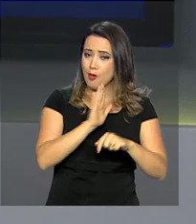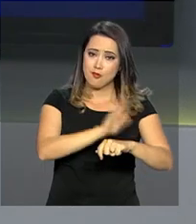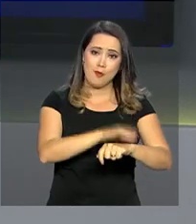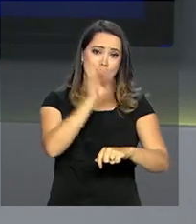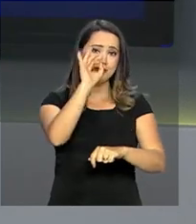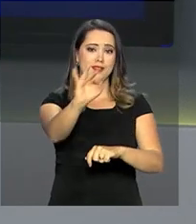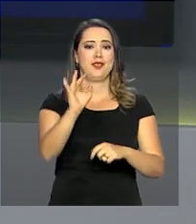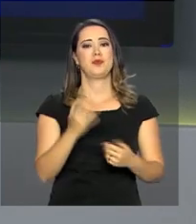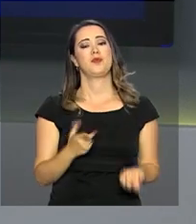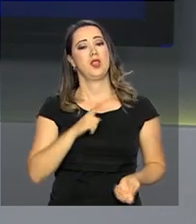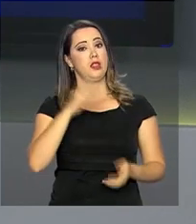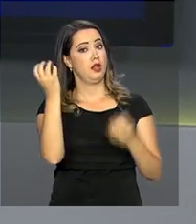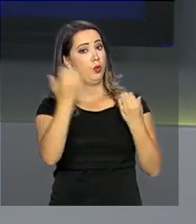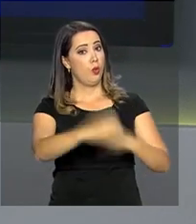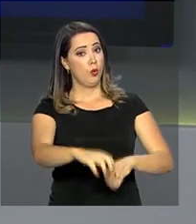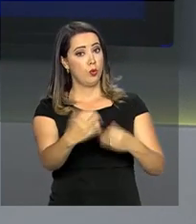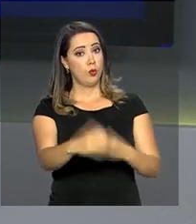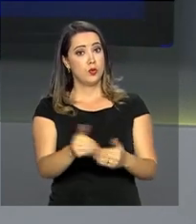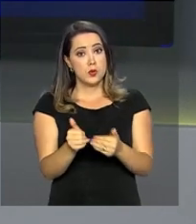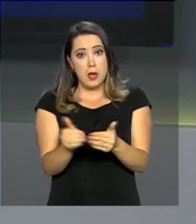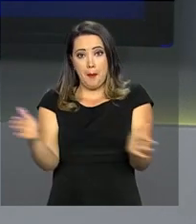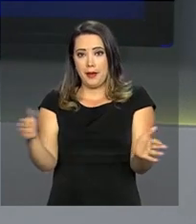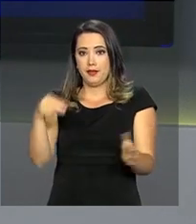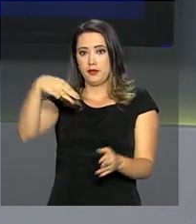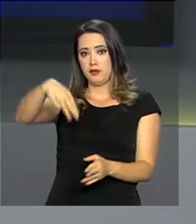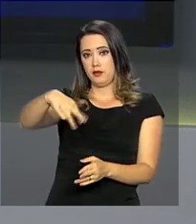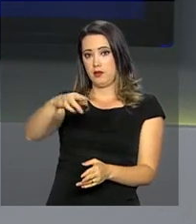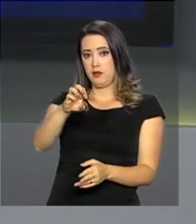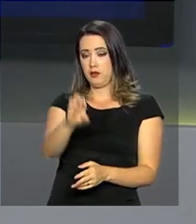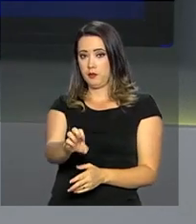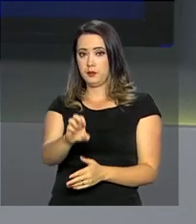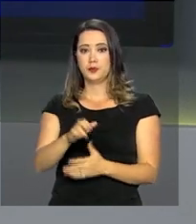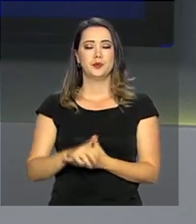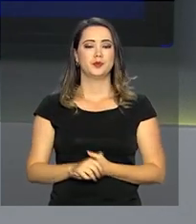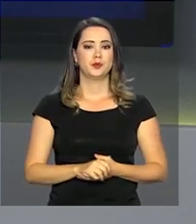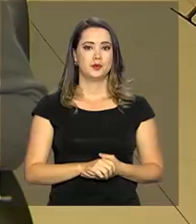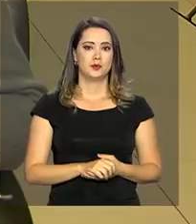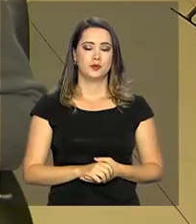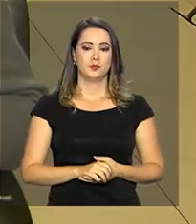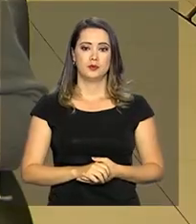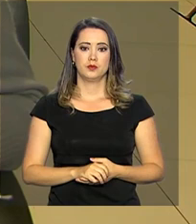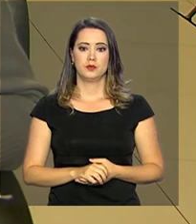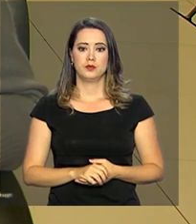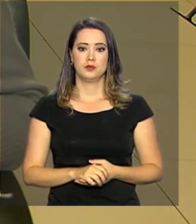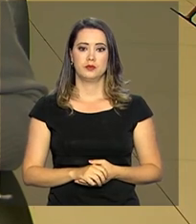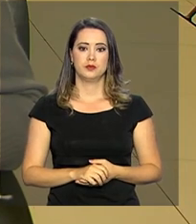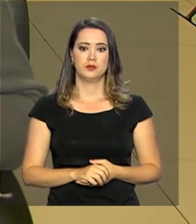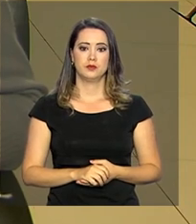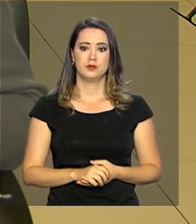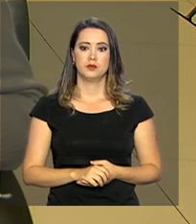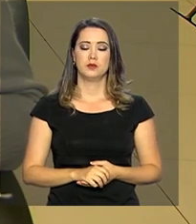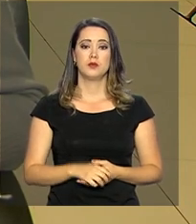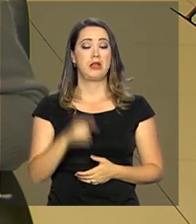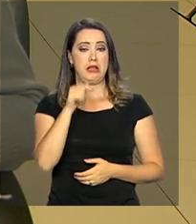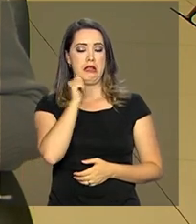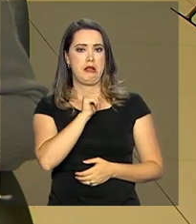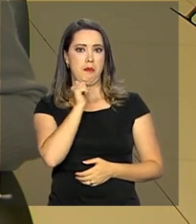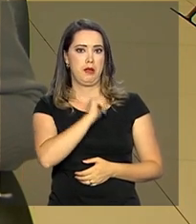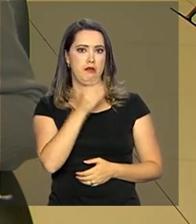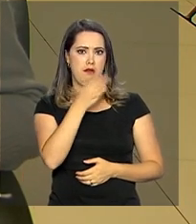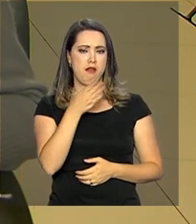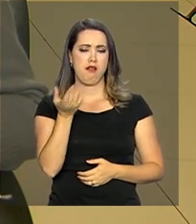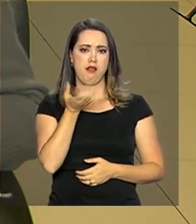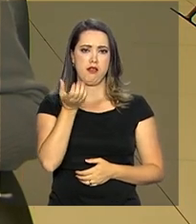hora certa tem concurso aberto para o ministério das relações exteriores amanda quer ser diplomata